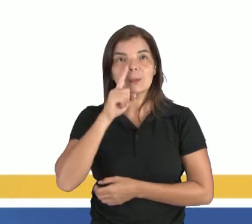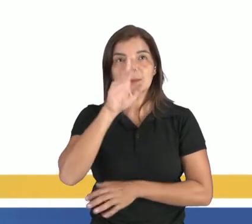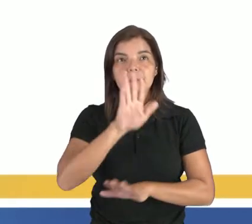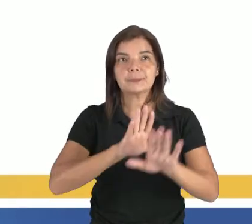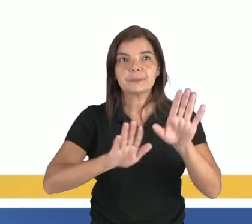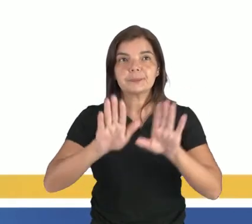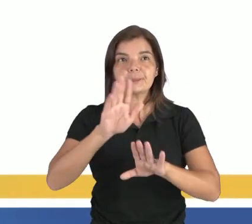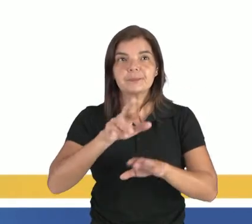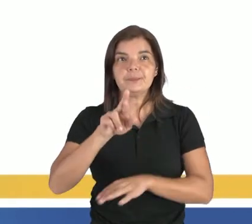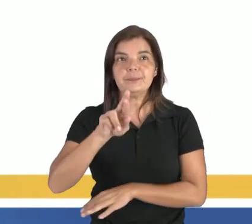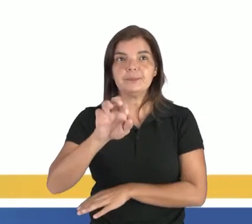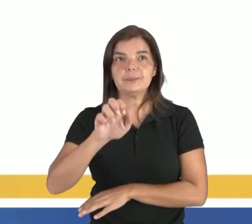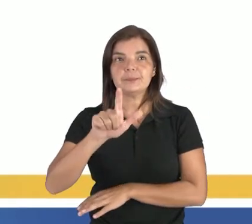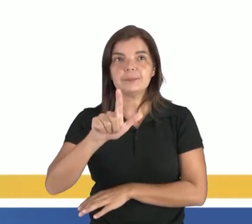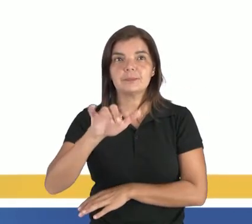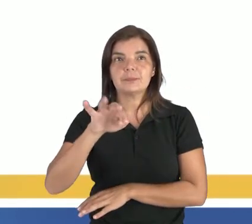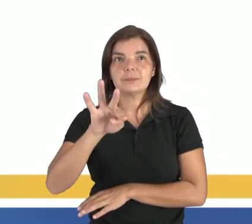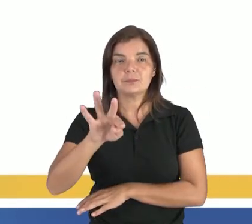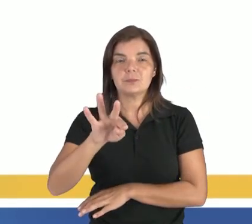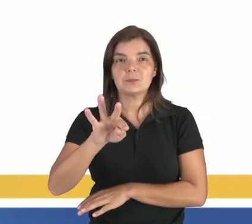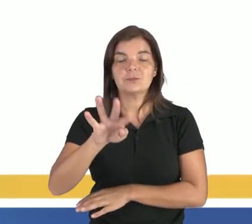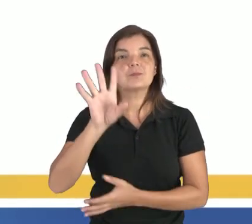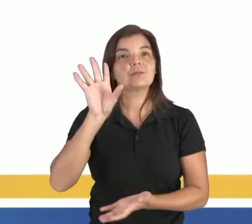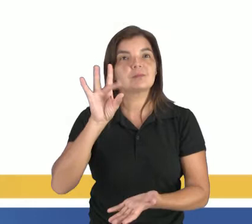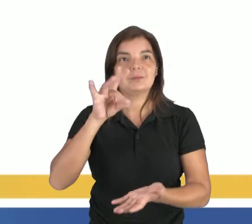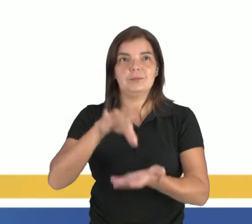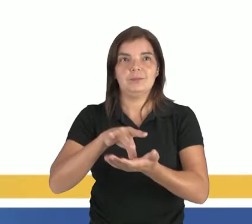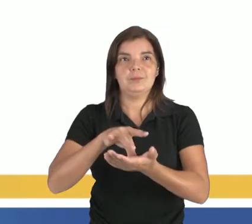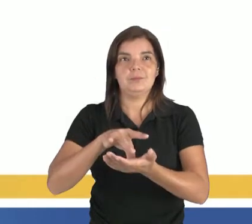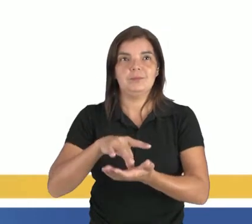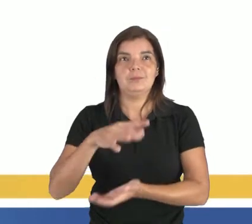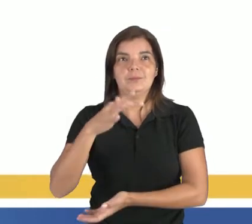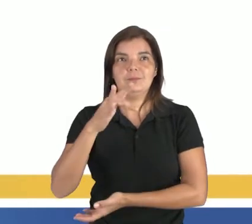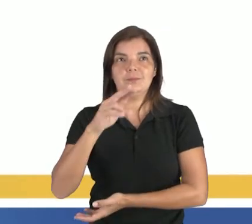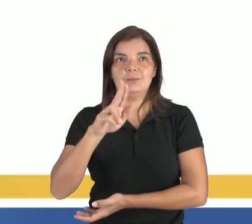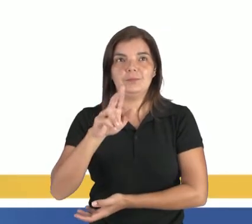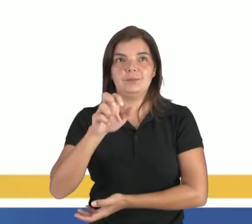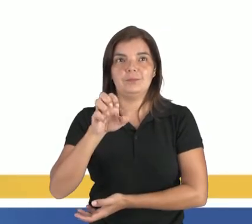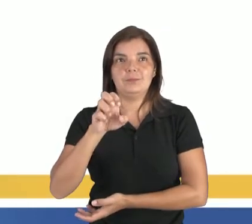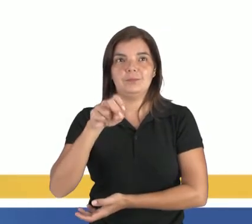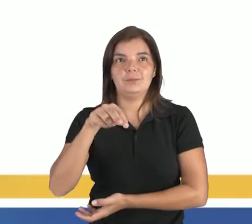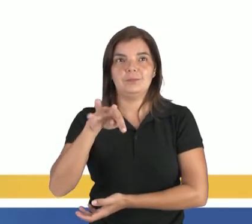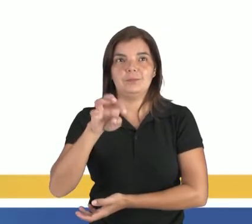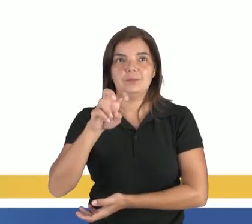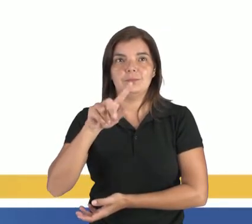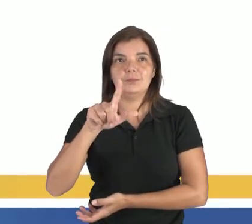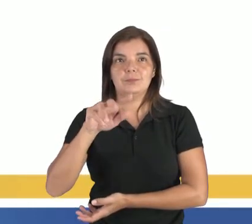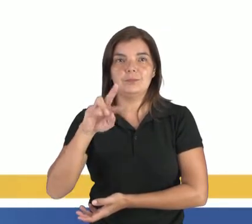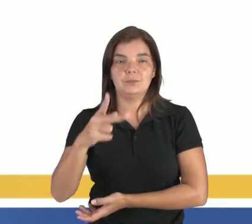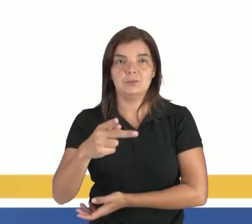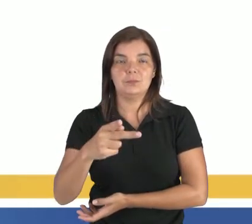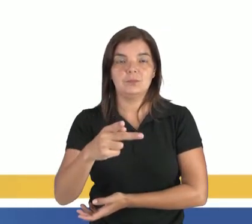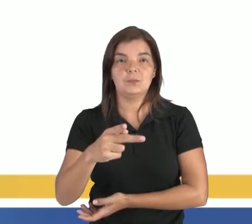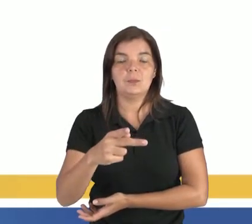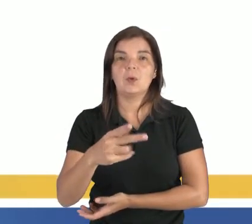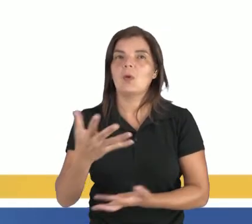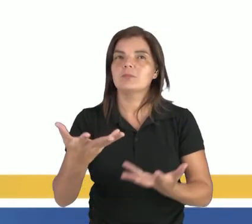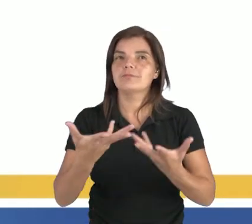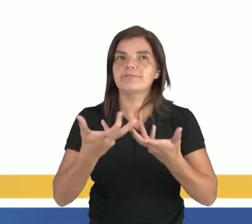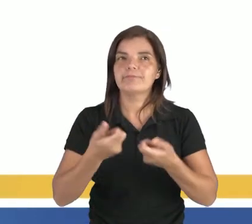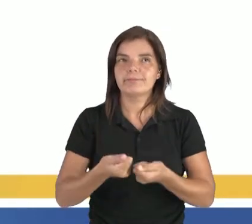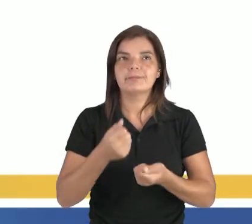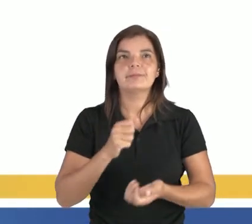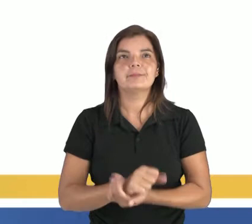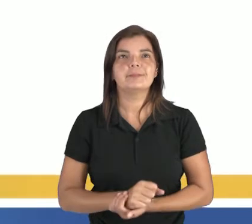Carefully, cuidadosamente. Really, realmente. Fluently,